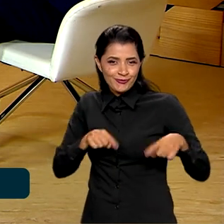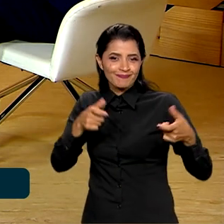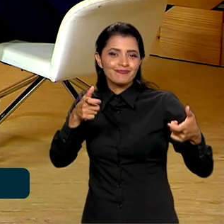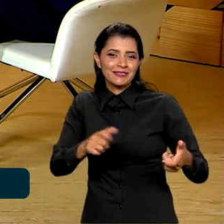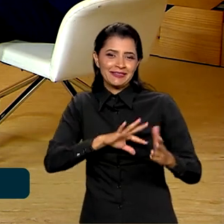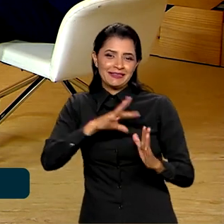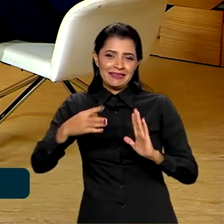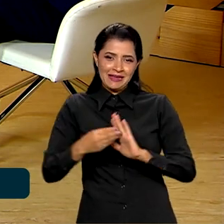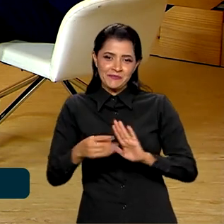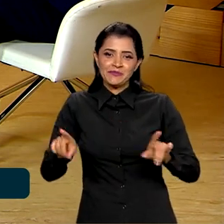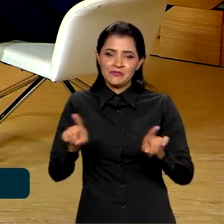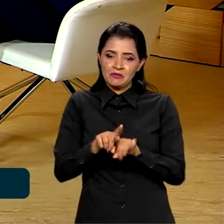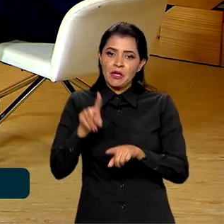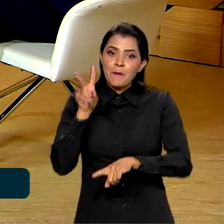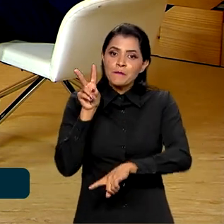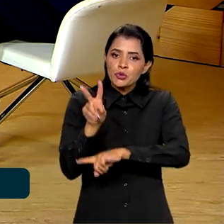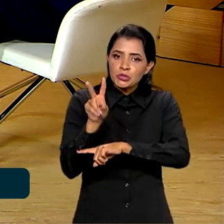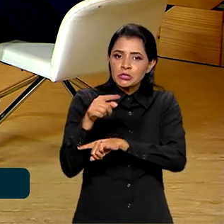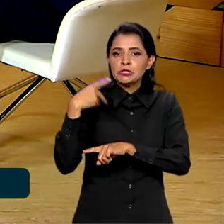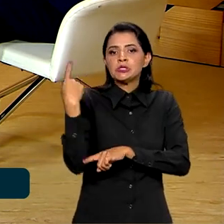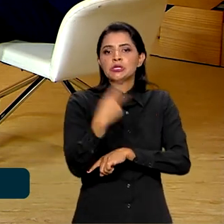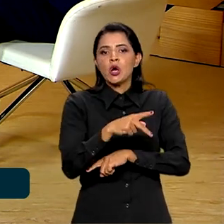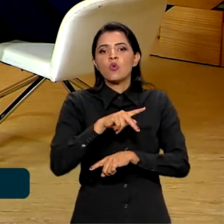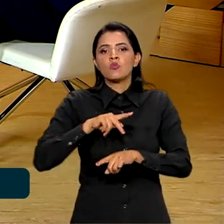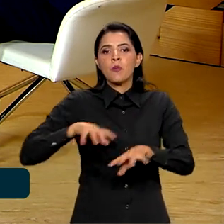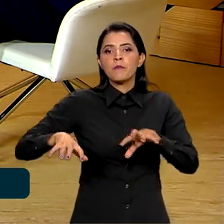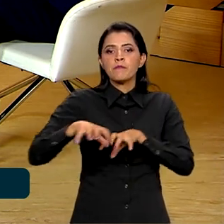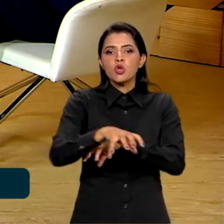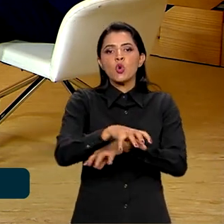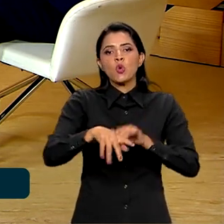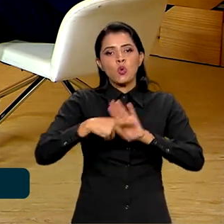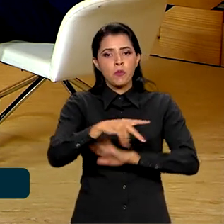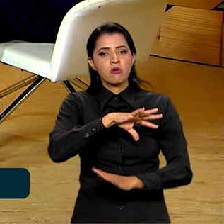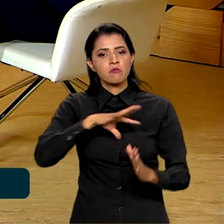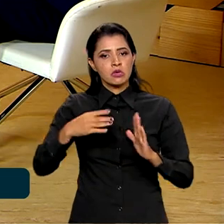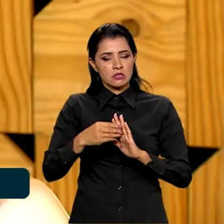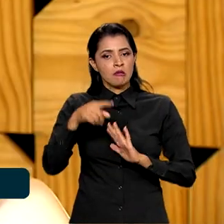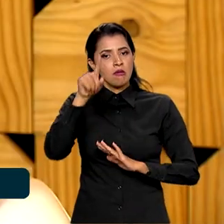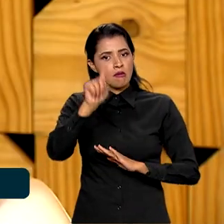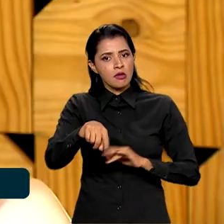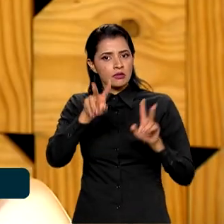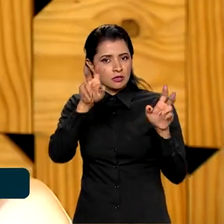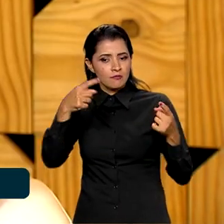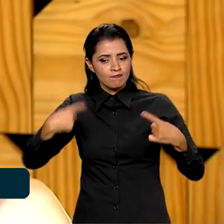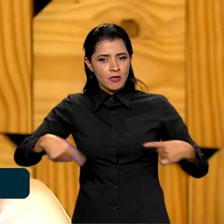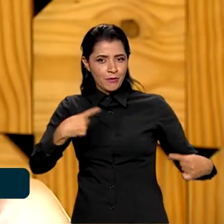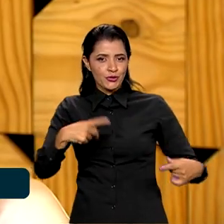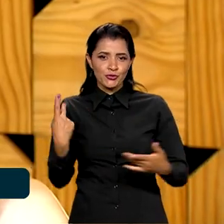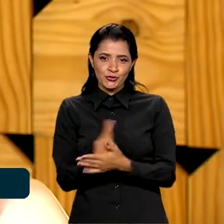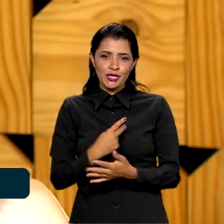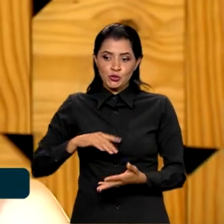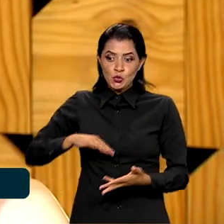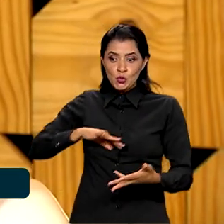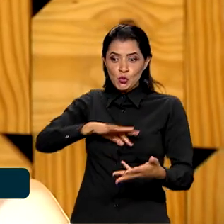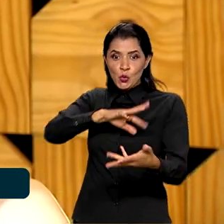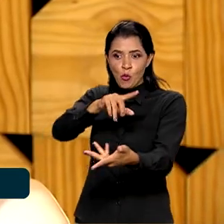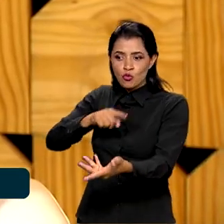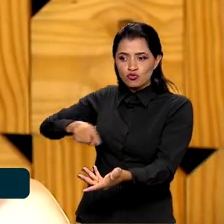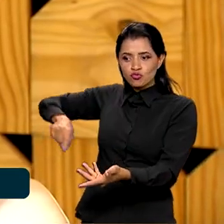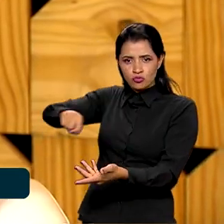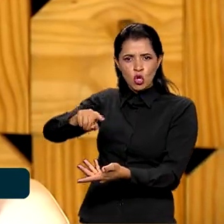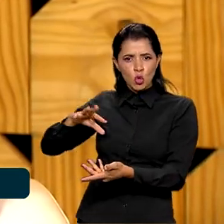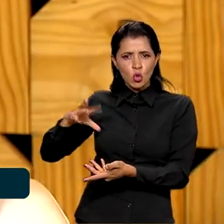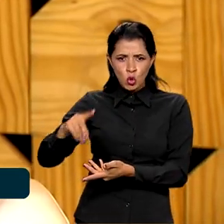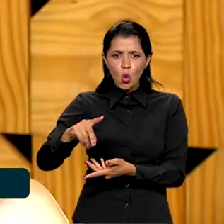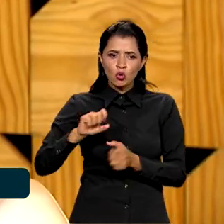própria proteção ao bioma amazônico, que é um debate que ocorre no mundo inteiro. Aí, como disse o presidente Lula, já que o mundo inteiro trata